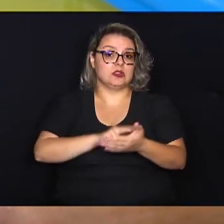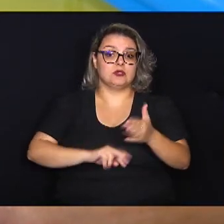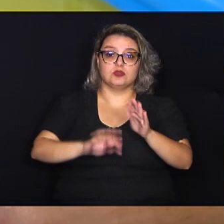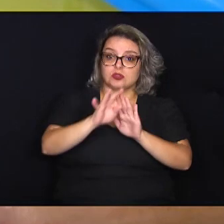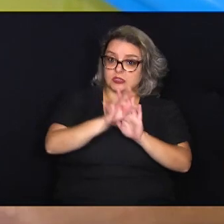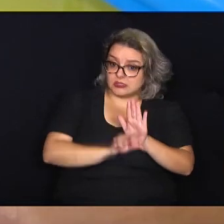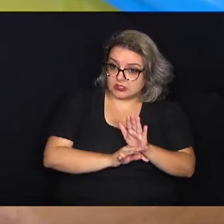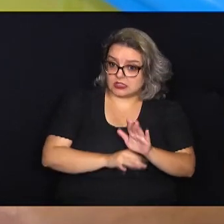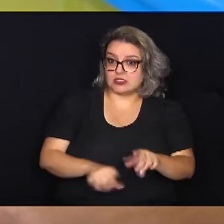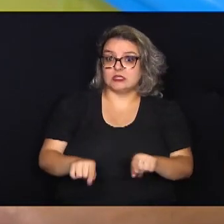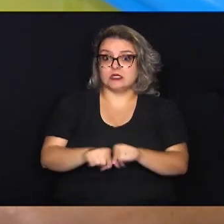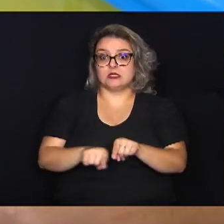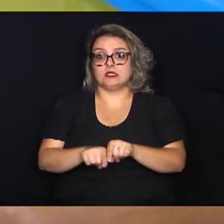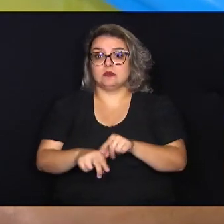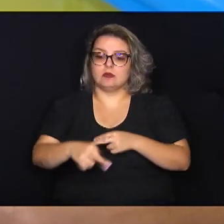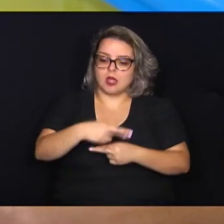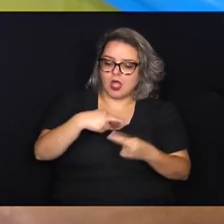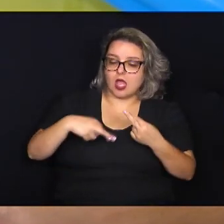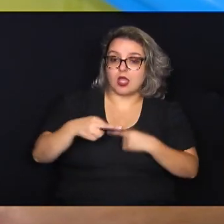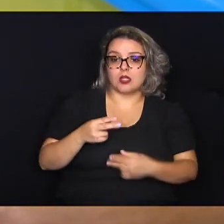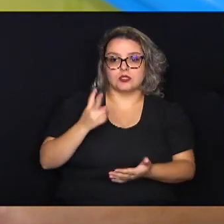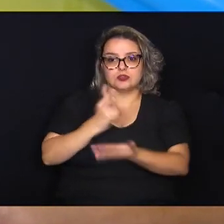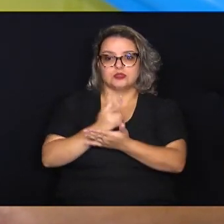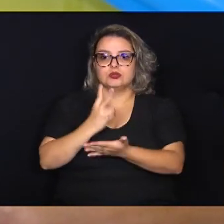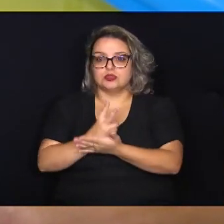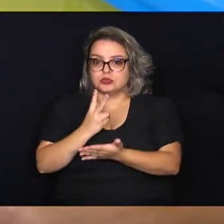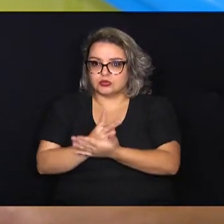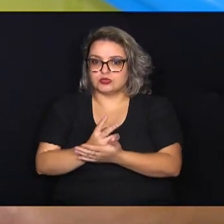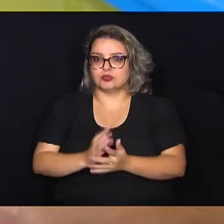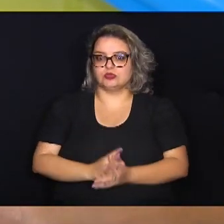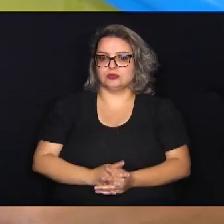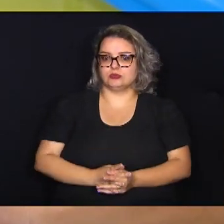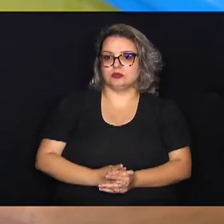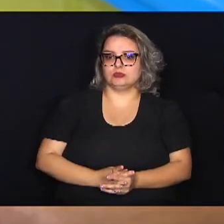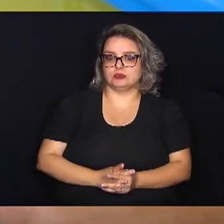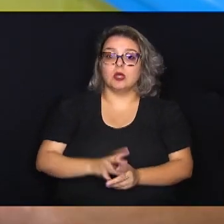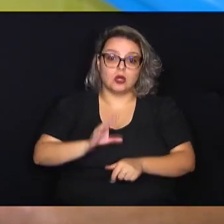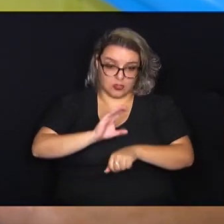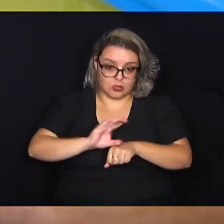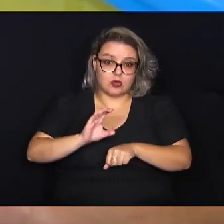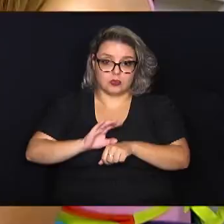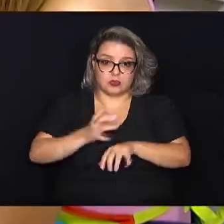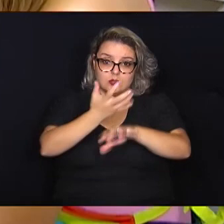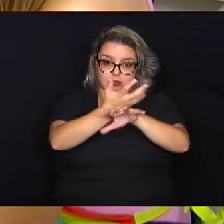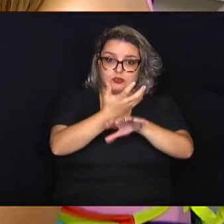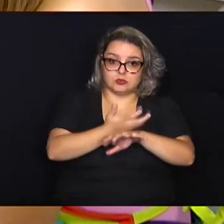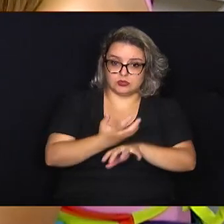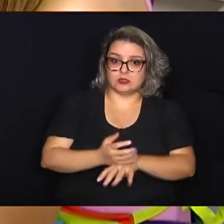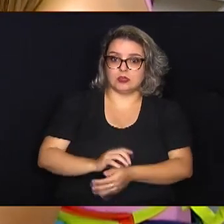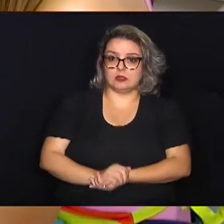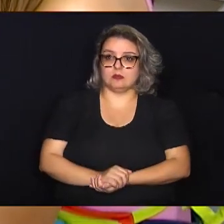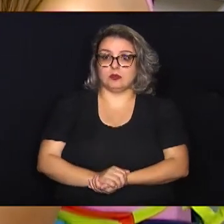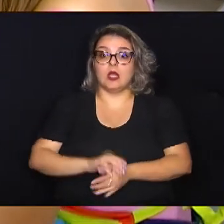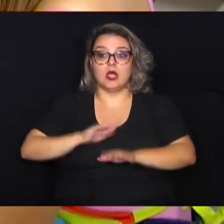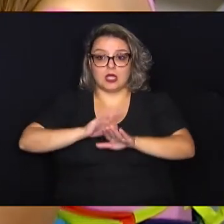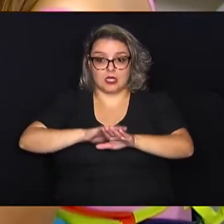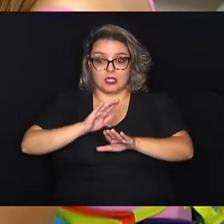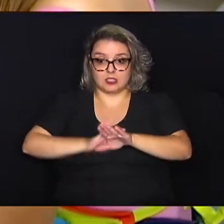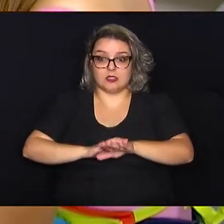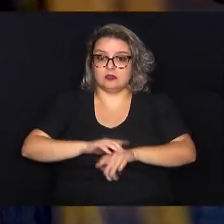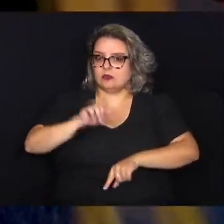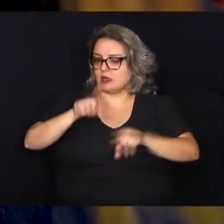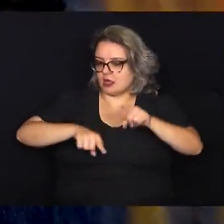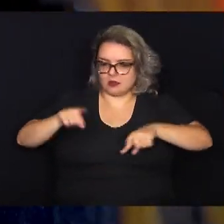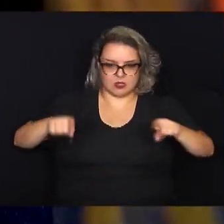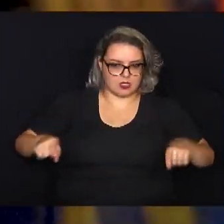fazemos a relação contínua com o curso mesmo, com as disciplinas do curso. As atividades são as mais diversas